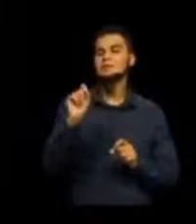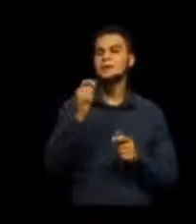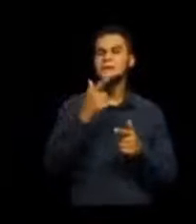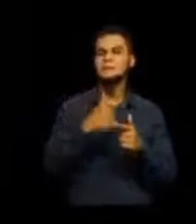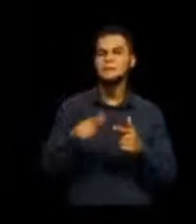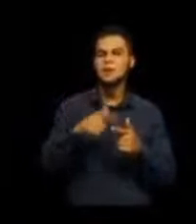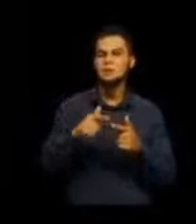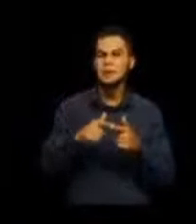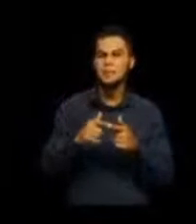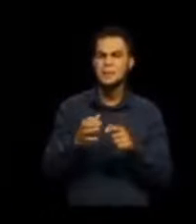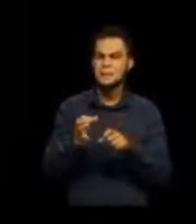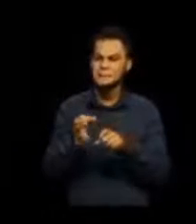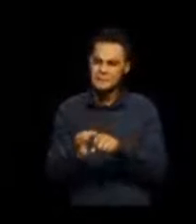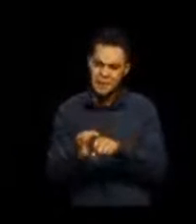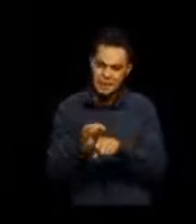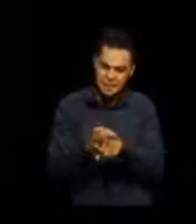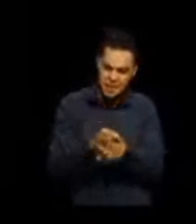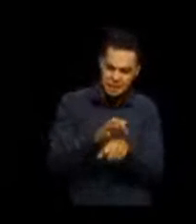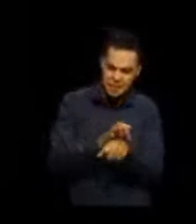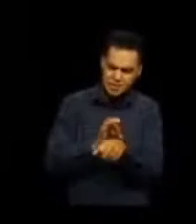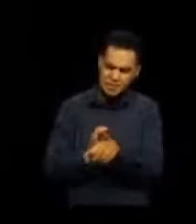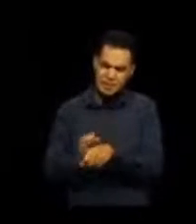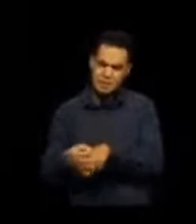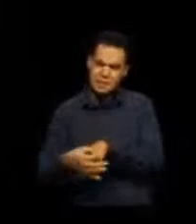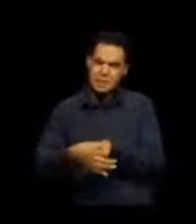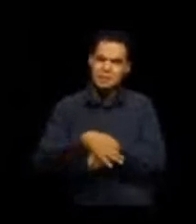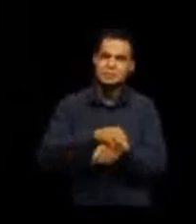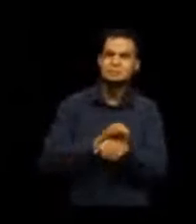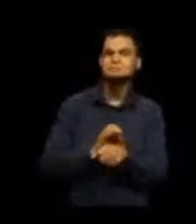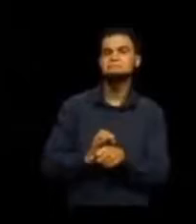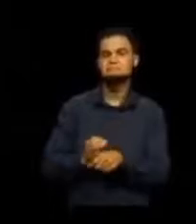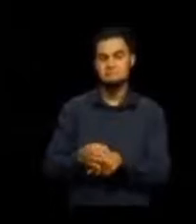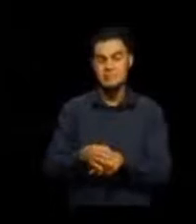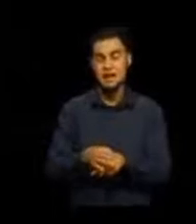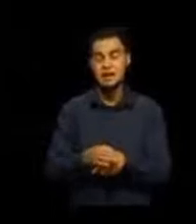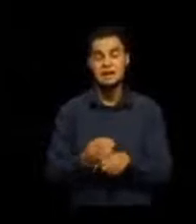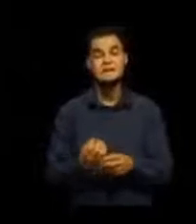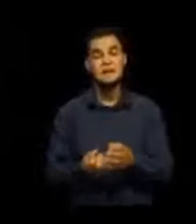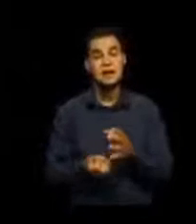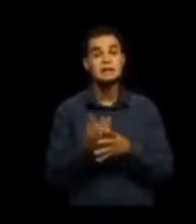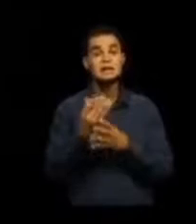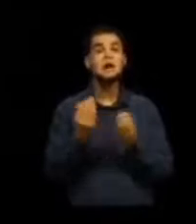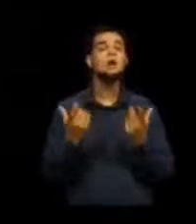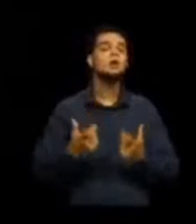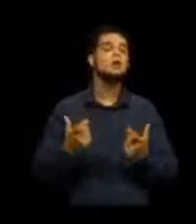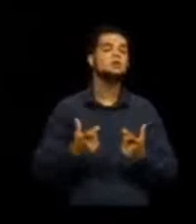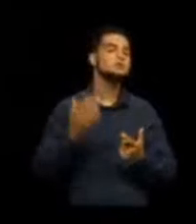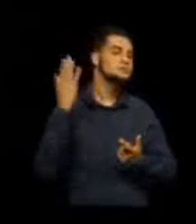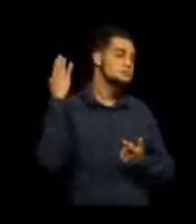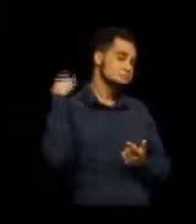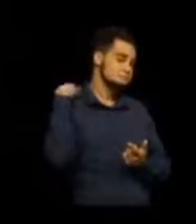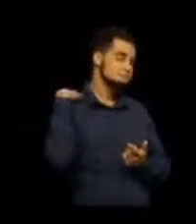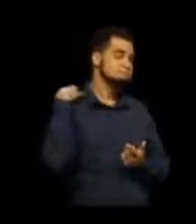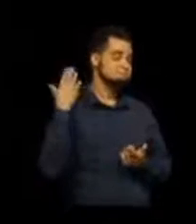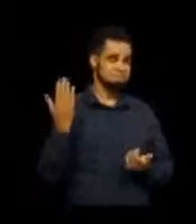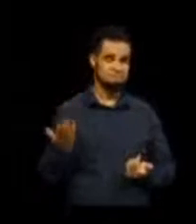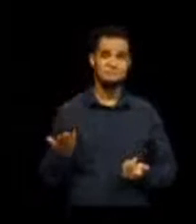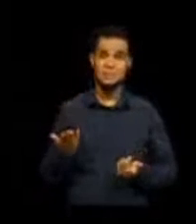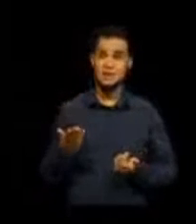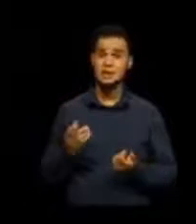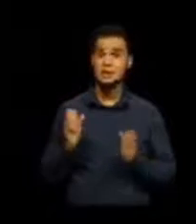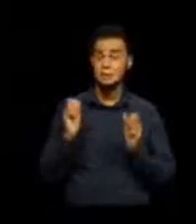pequenos nódulos arredondados, que vão ser tubérculos, daí o nome, que vão dar nos pulmões e que podem até formar